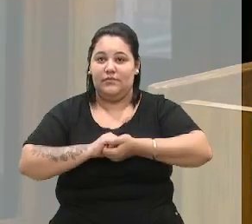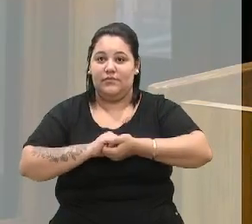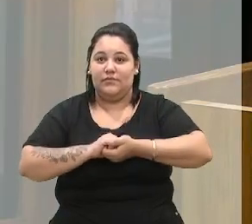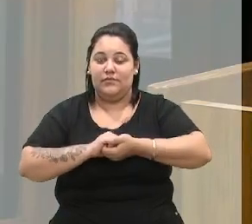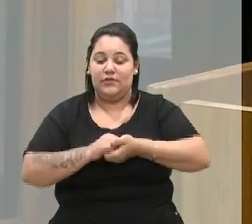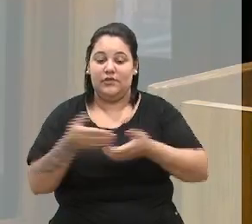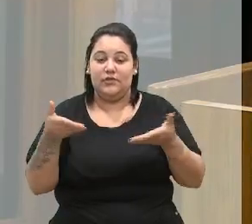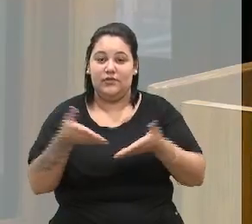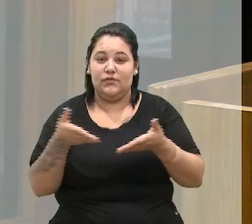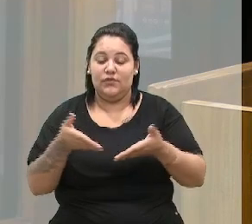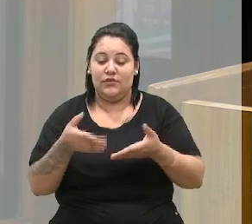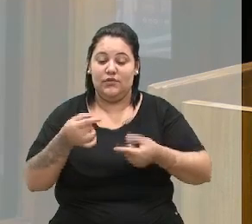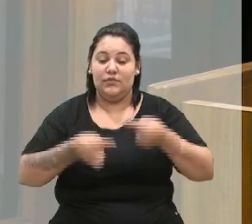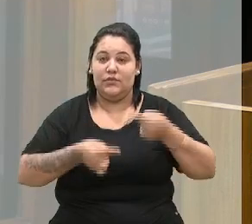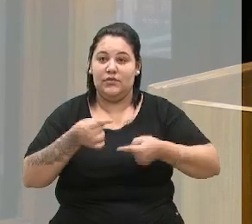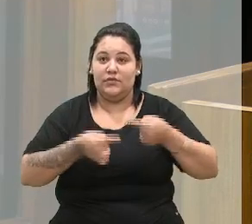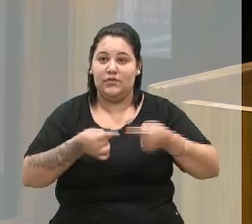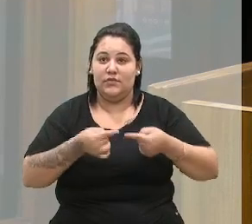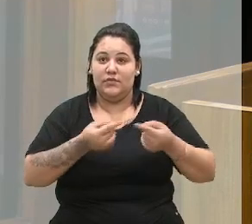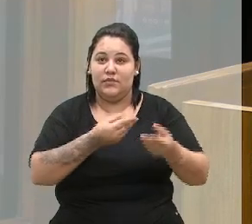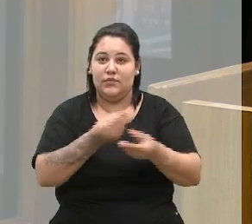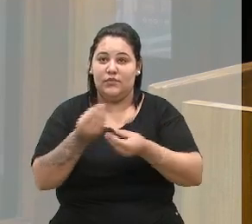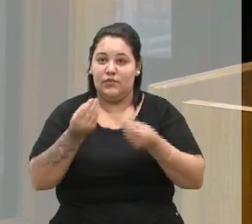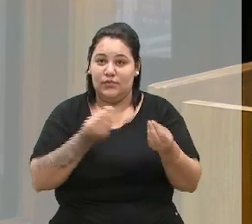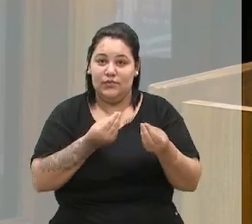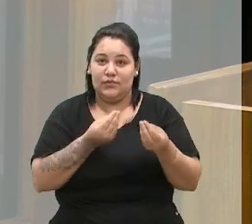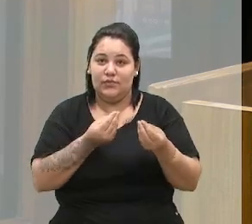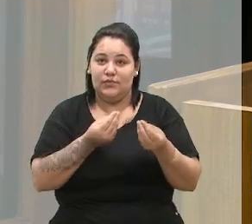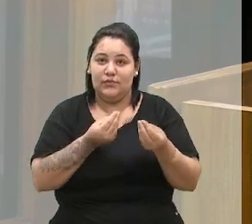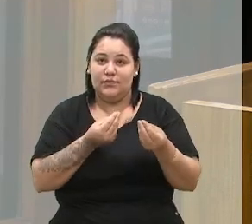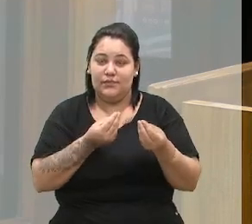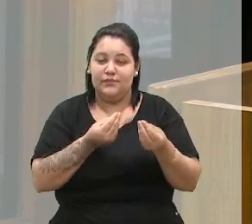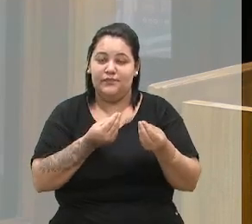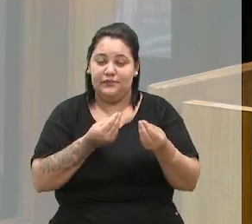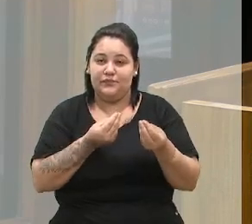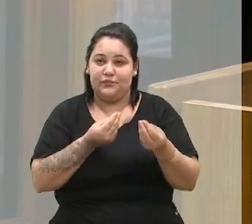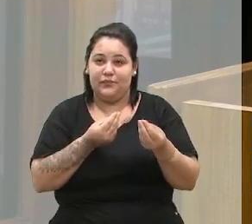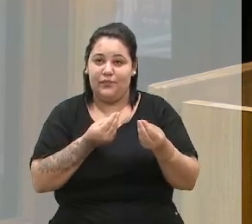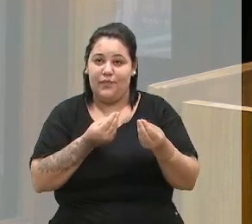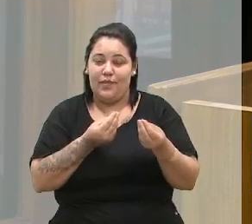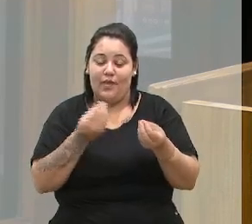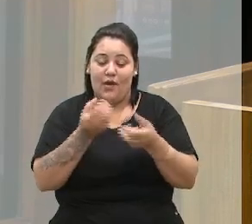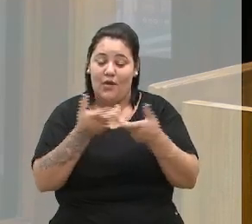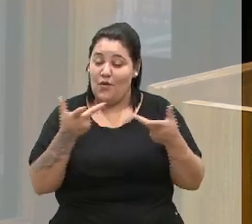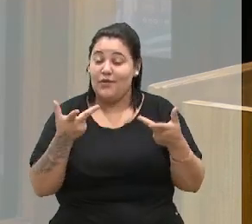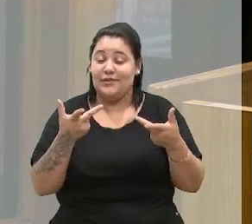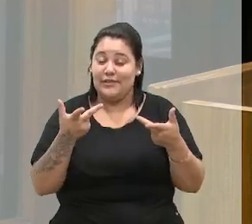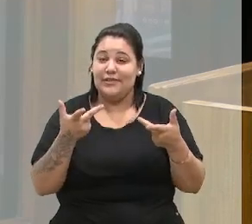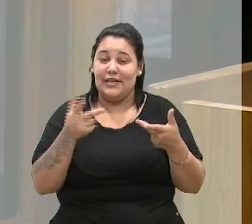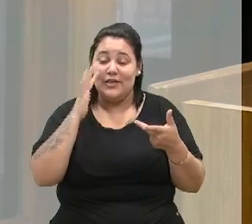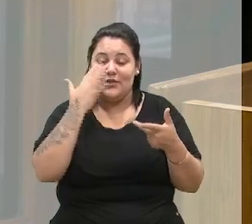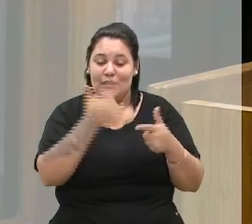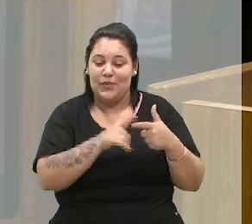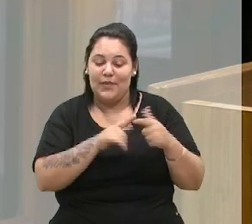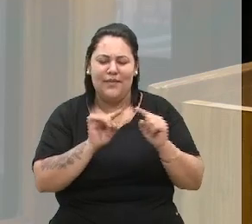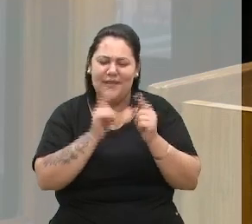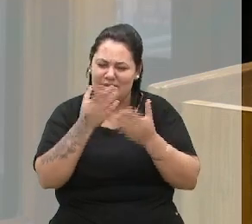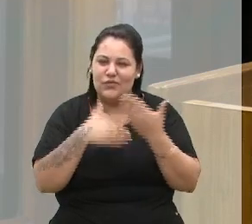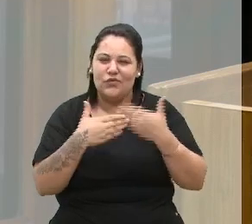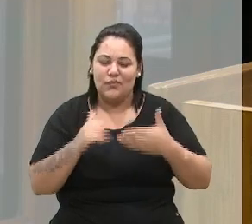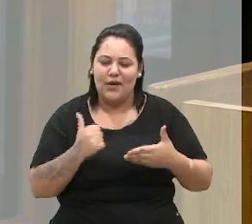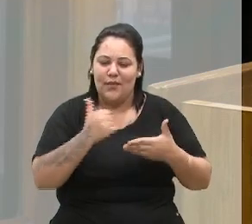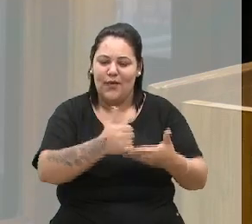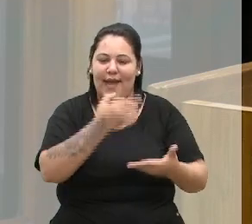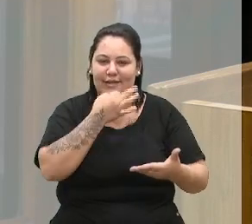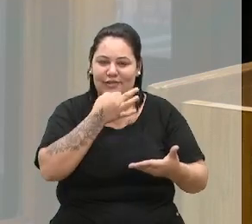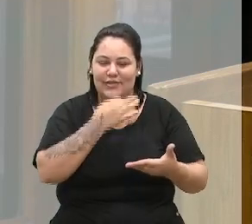hoje, uma discussão bem calorosa, mas isso é para construir ou contribuir para Caxias do